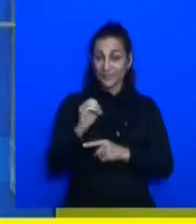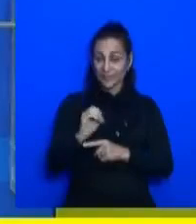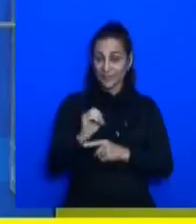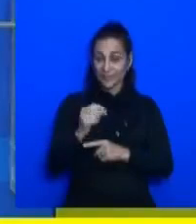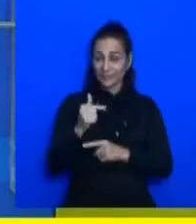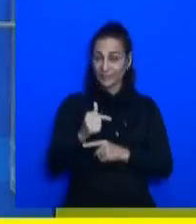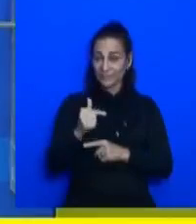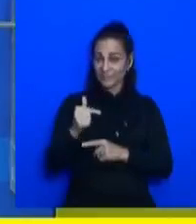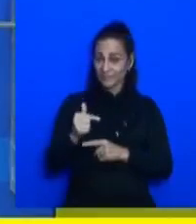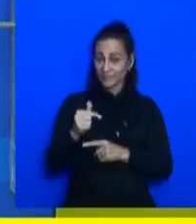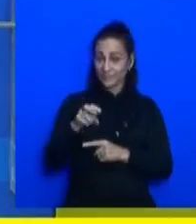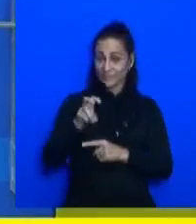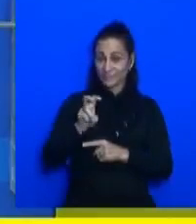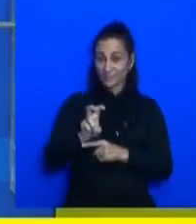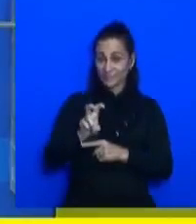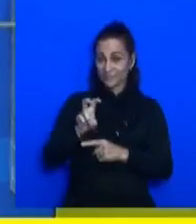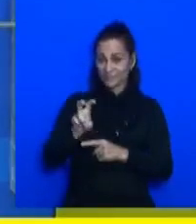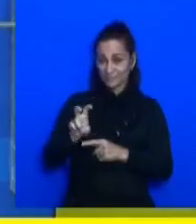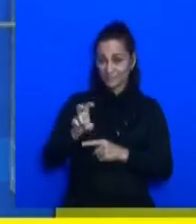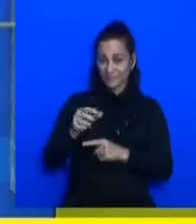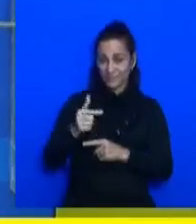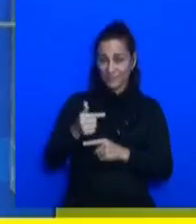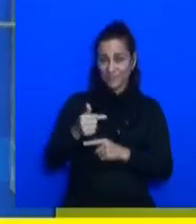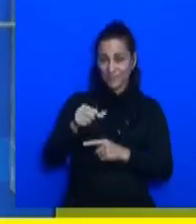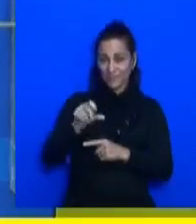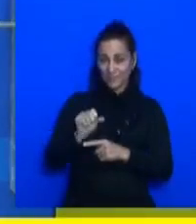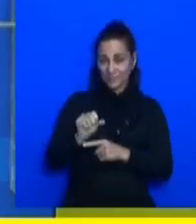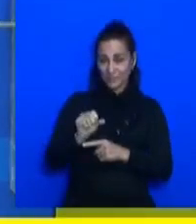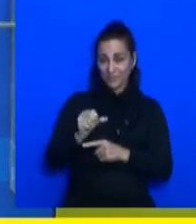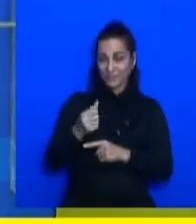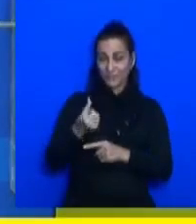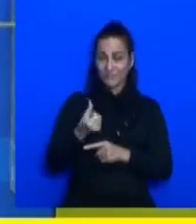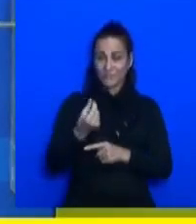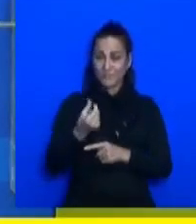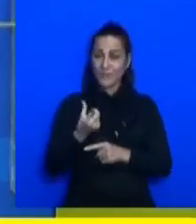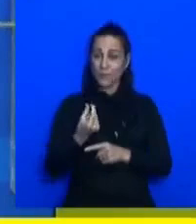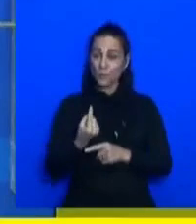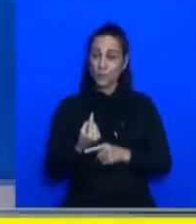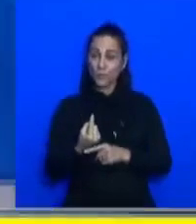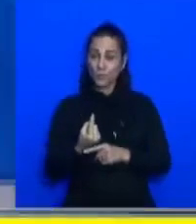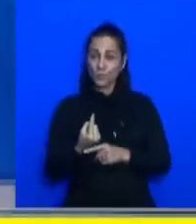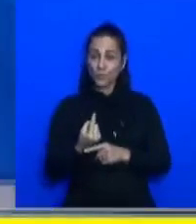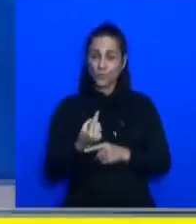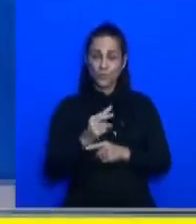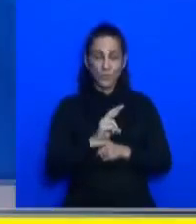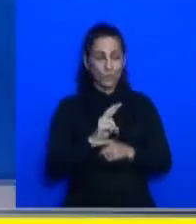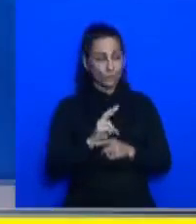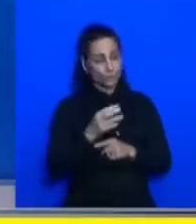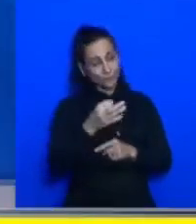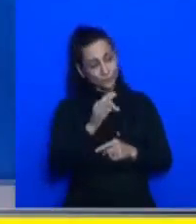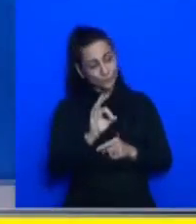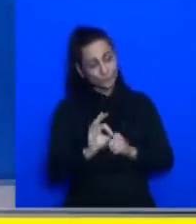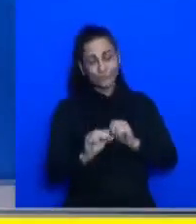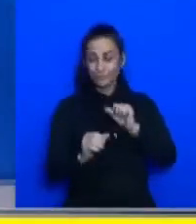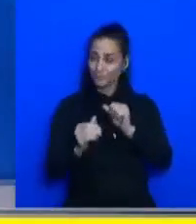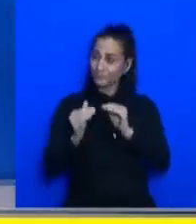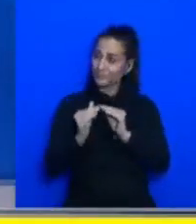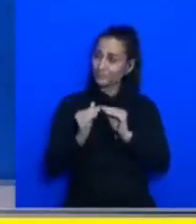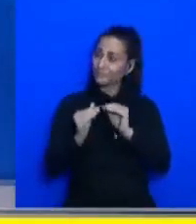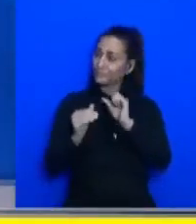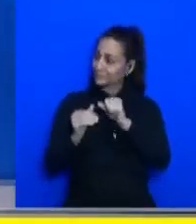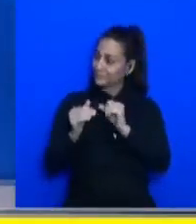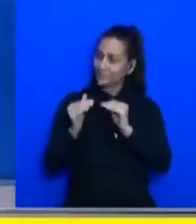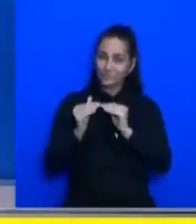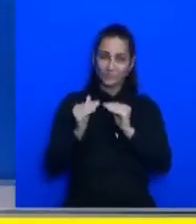10, 77, 55, 79 e 61. Auditoras, confirmam? Sim,